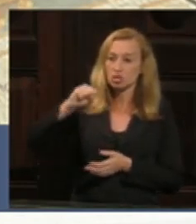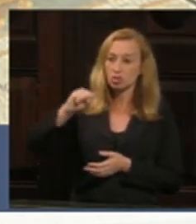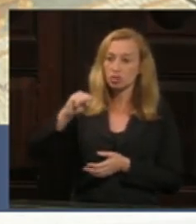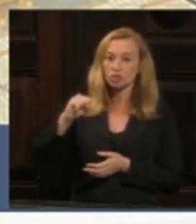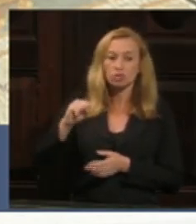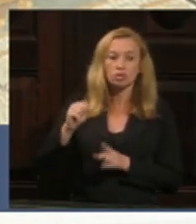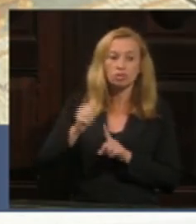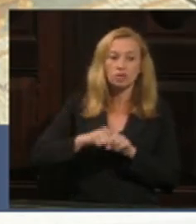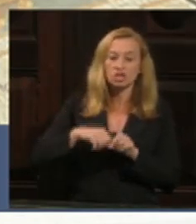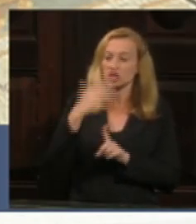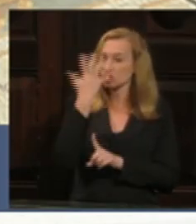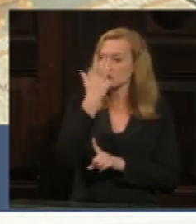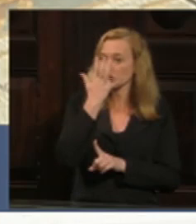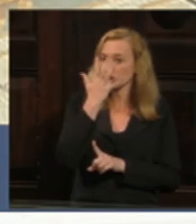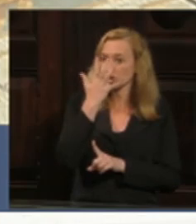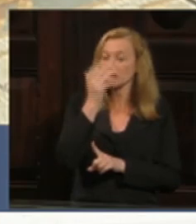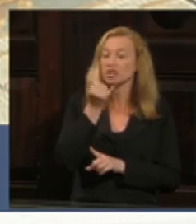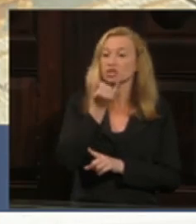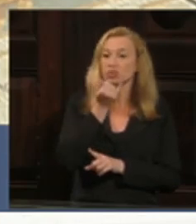de quando vão tirar